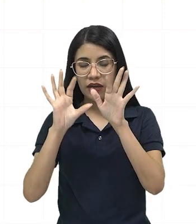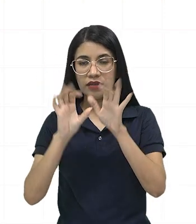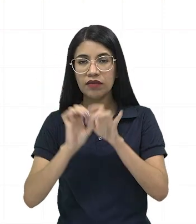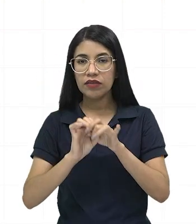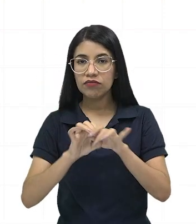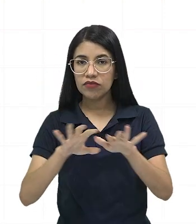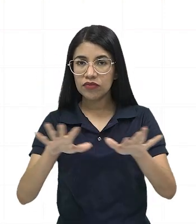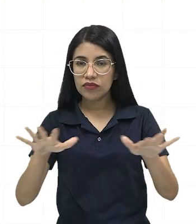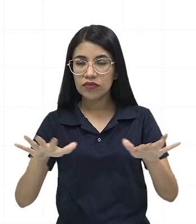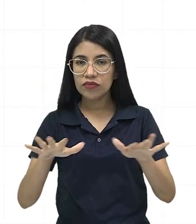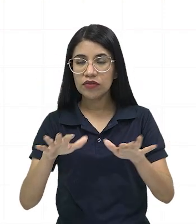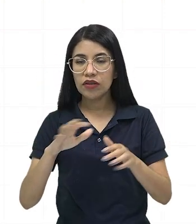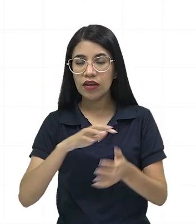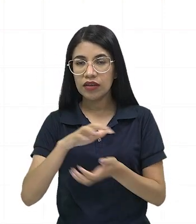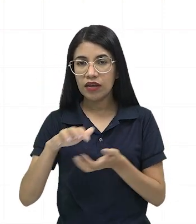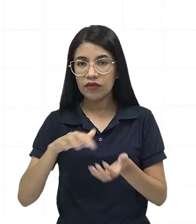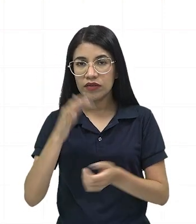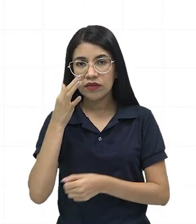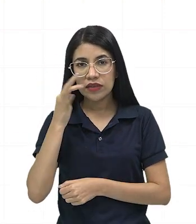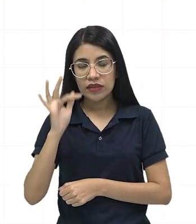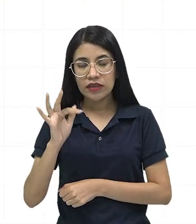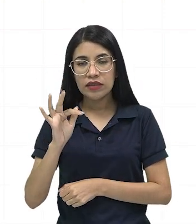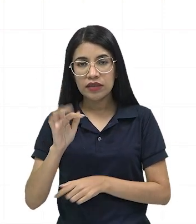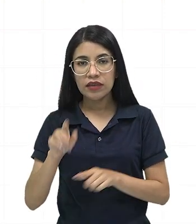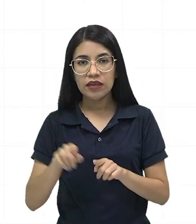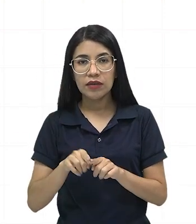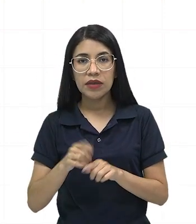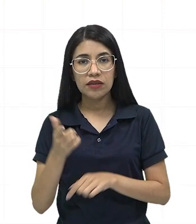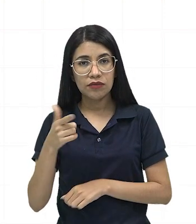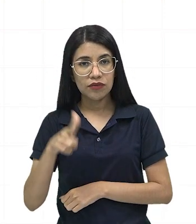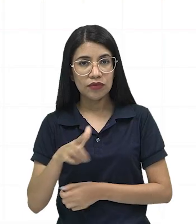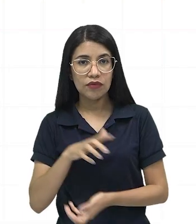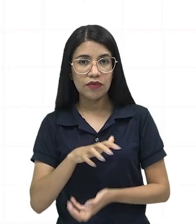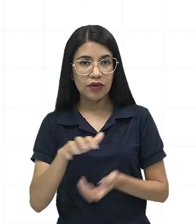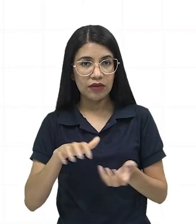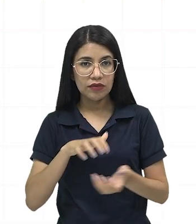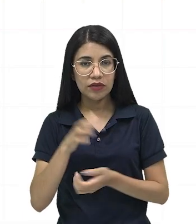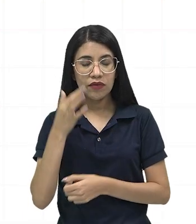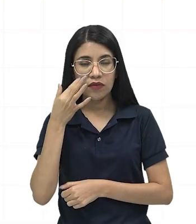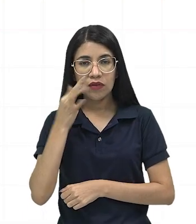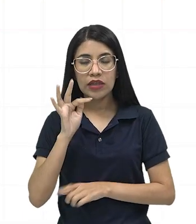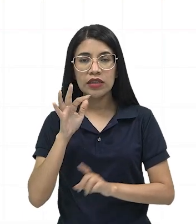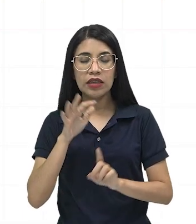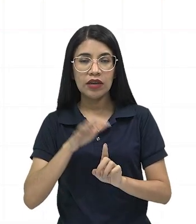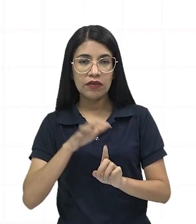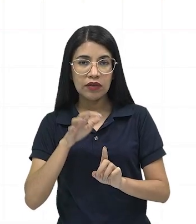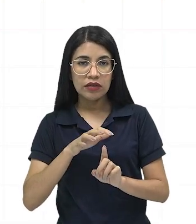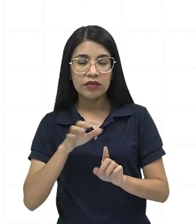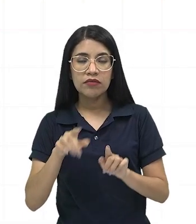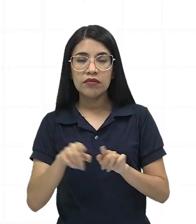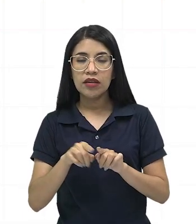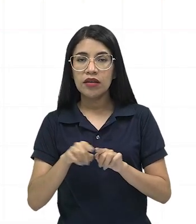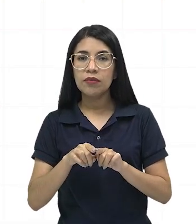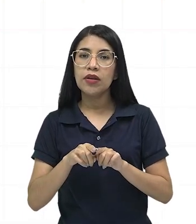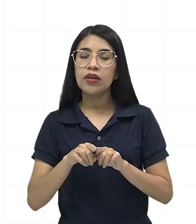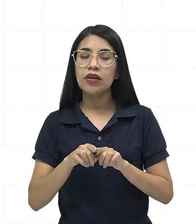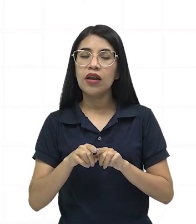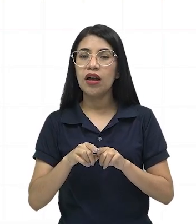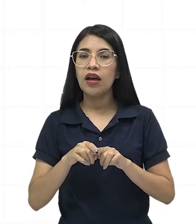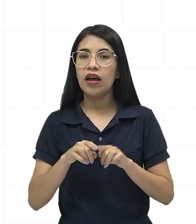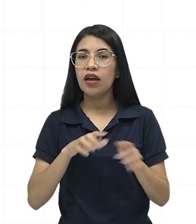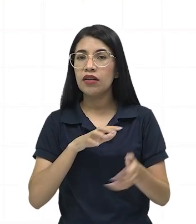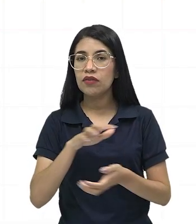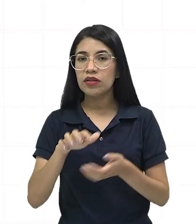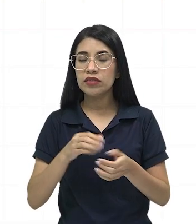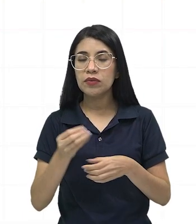pela Revolução Francesa, olha só, Revolução Francesa aqui também estimulando esse movimento agora dentro da